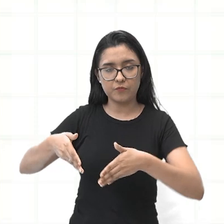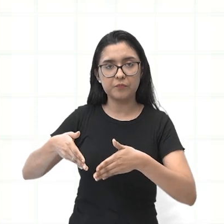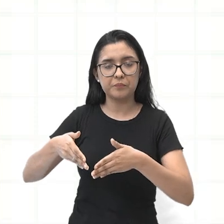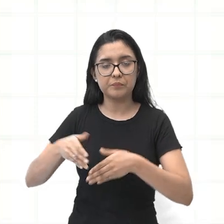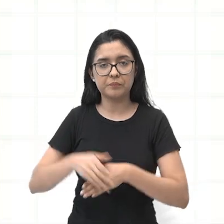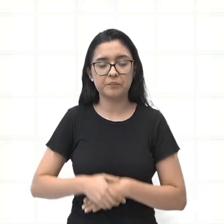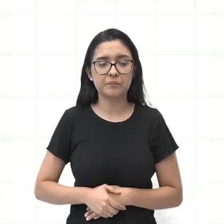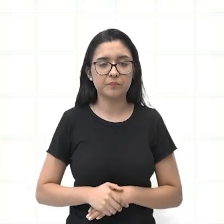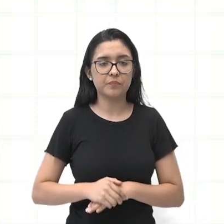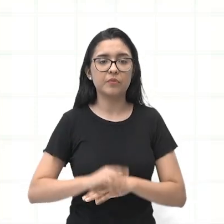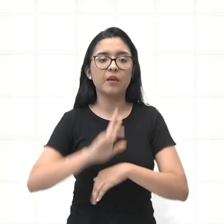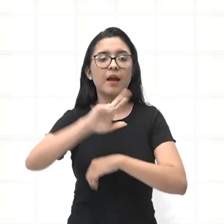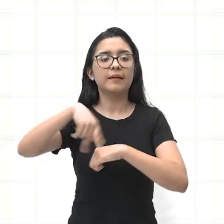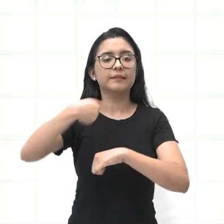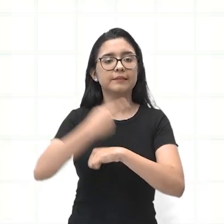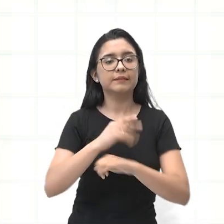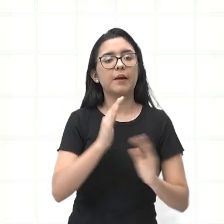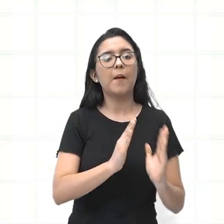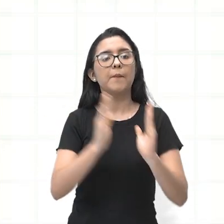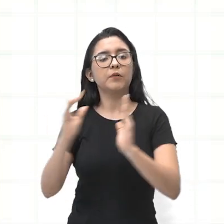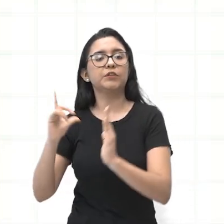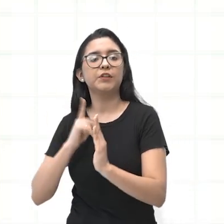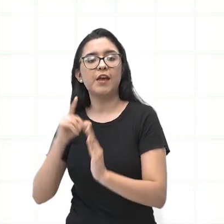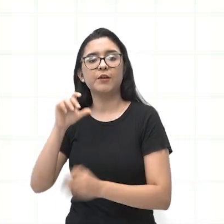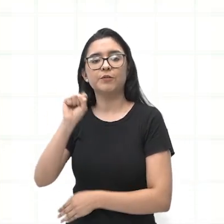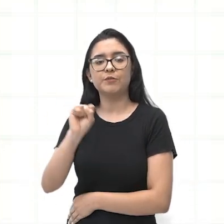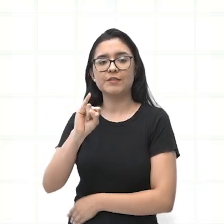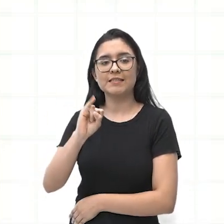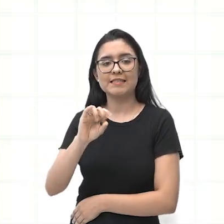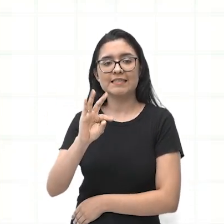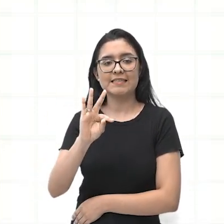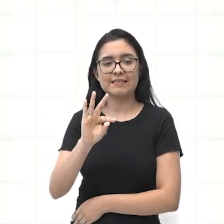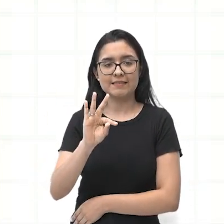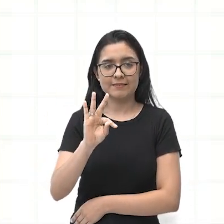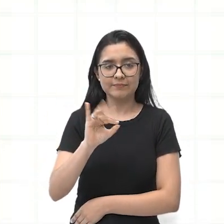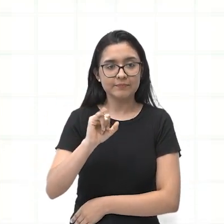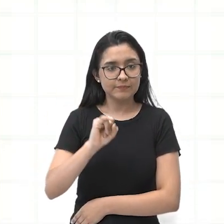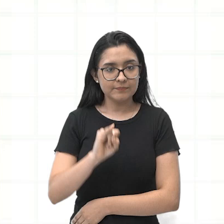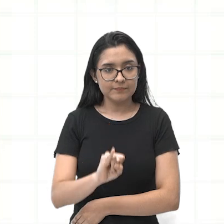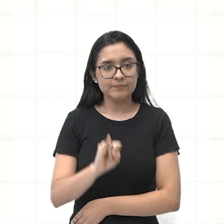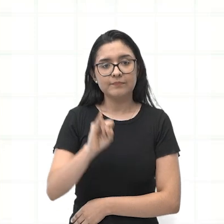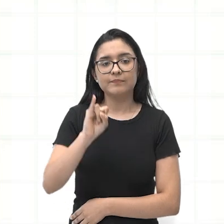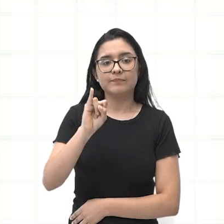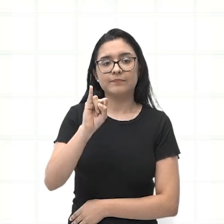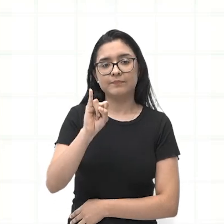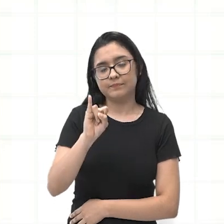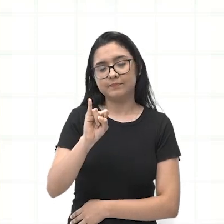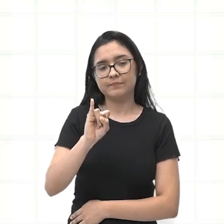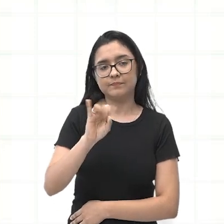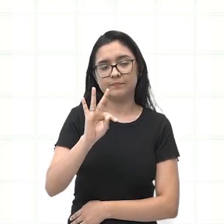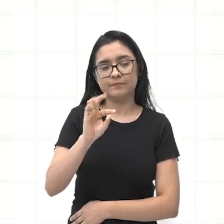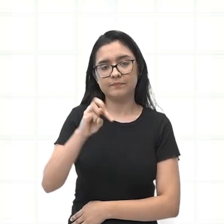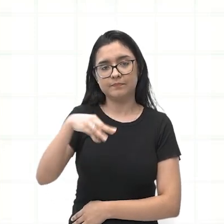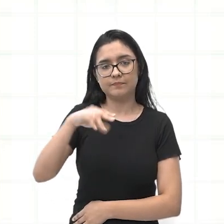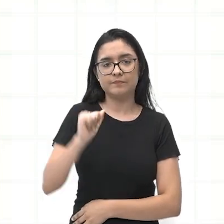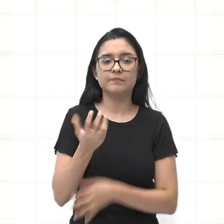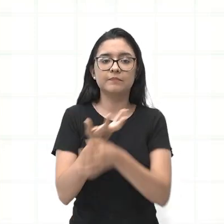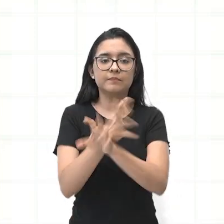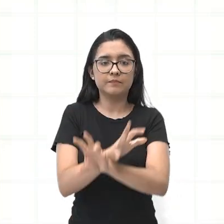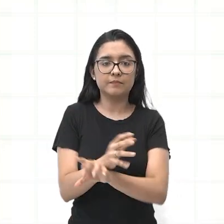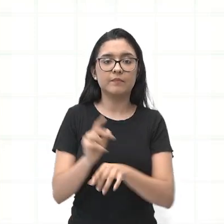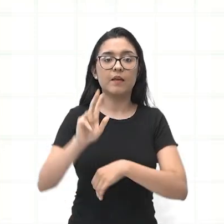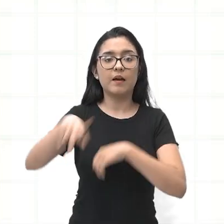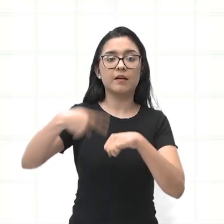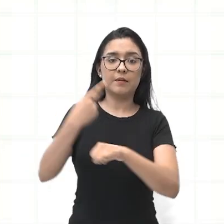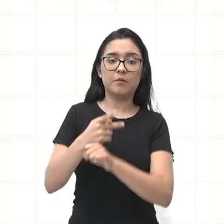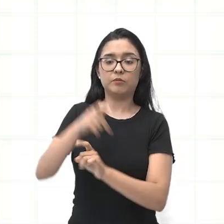E formando aqui um sistema, né? Nós temos um esqueleto que vai compor o